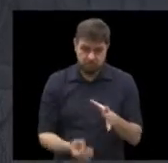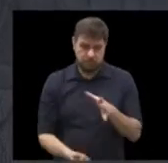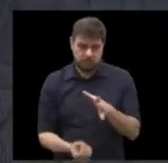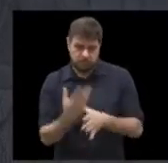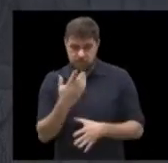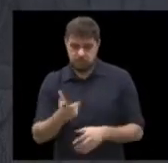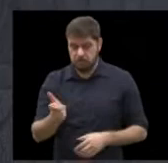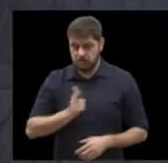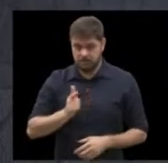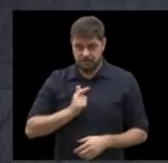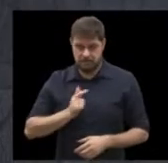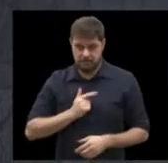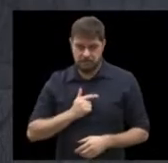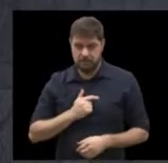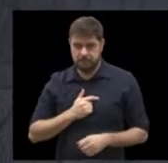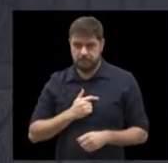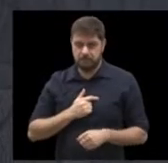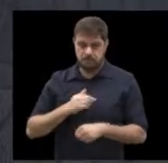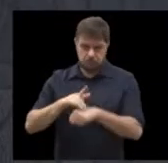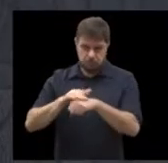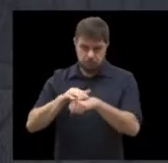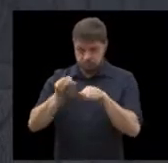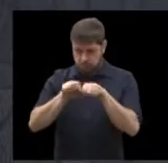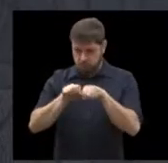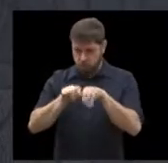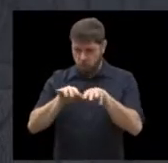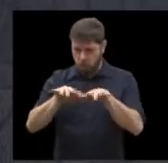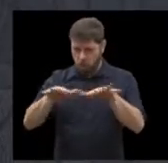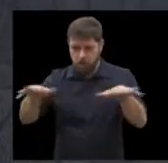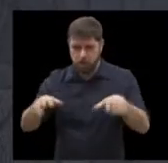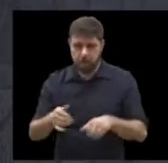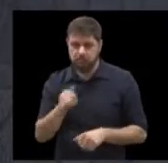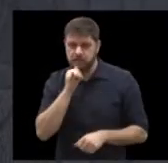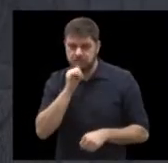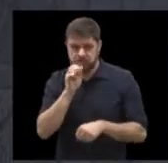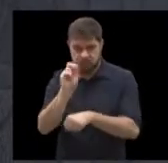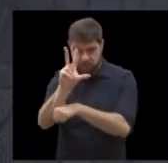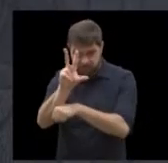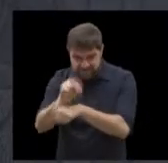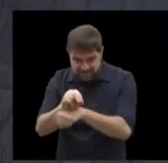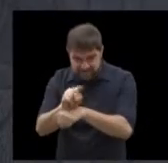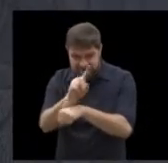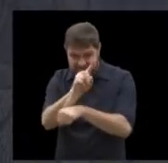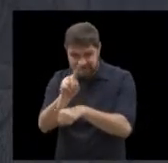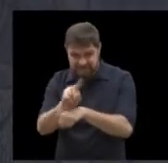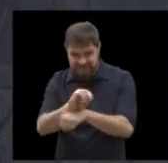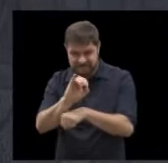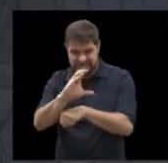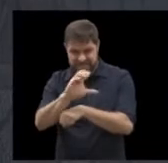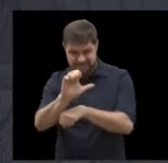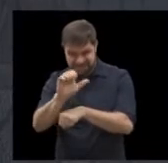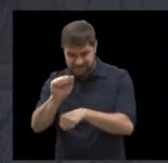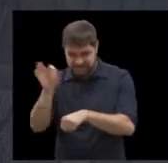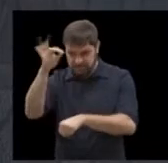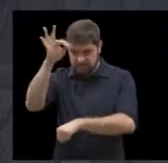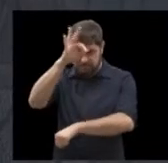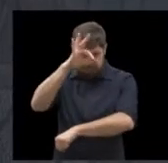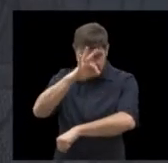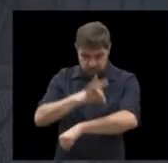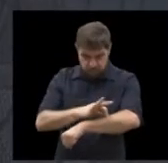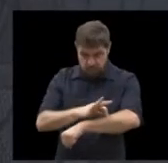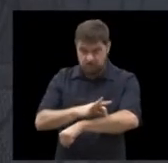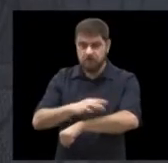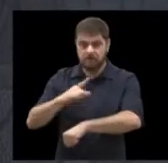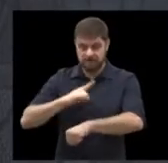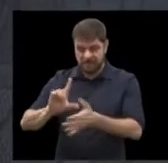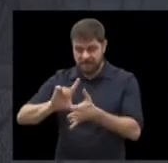isso quando você tem uma epidemia de alguma coisa, um Zika, como nós tivemos aí esse ano passado, você tem uma incidência maior,